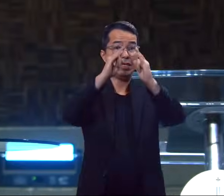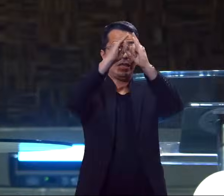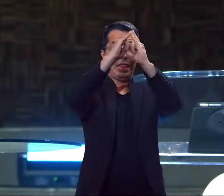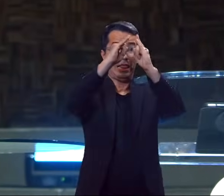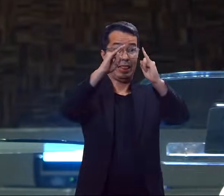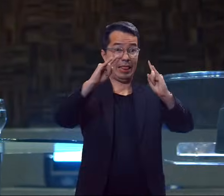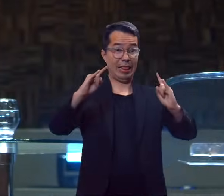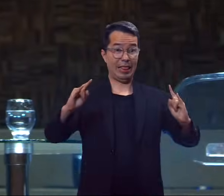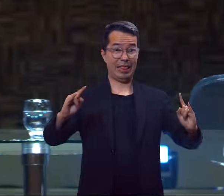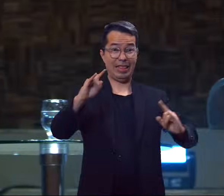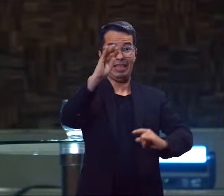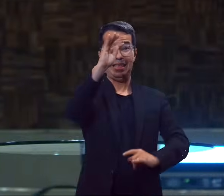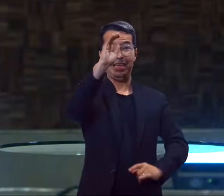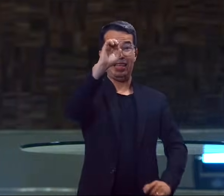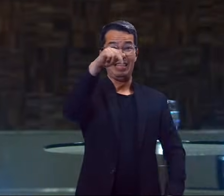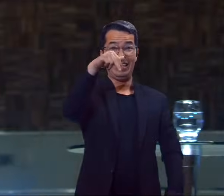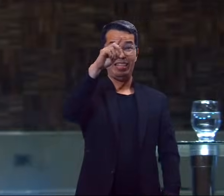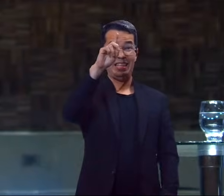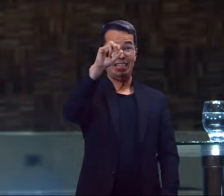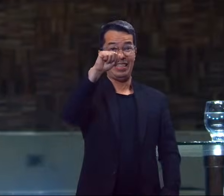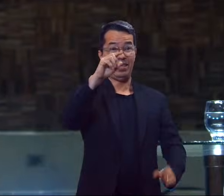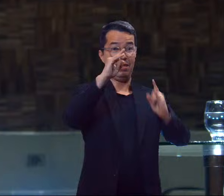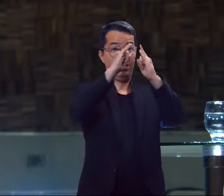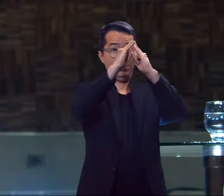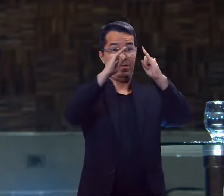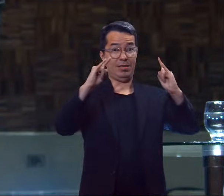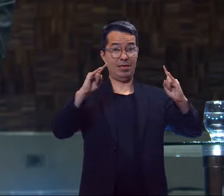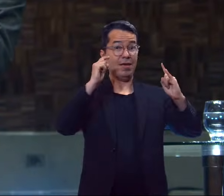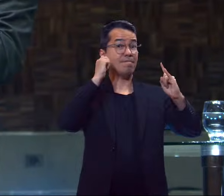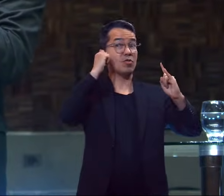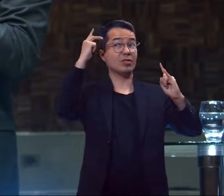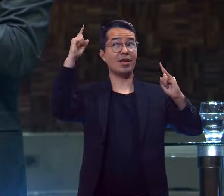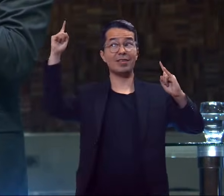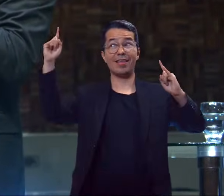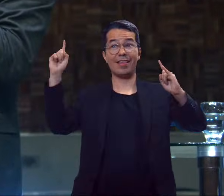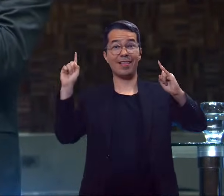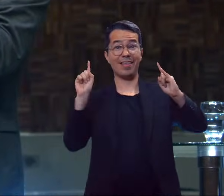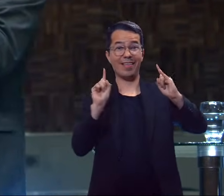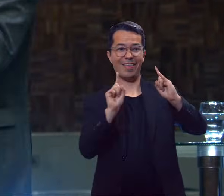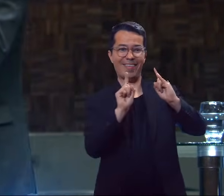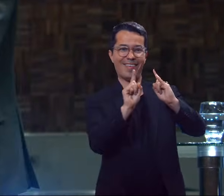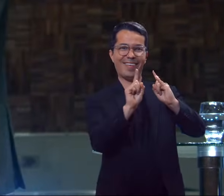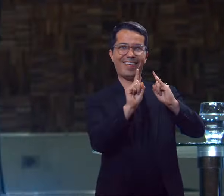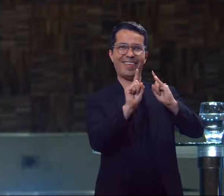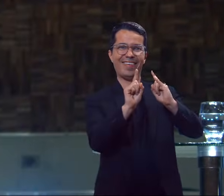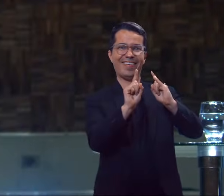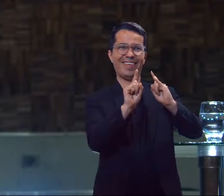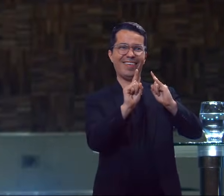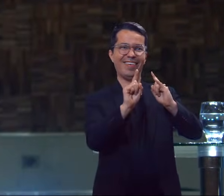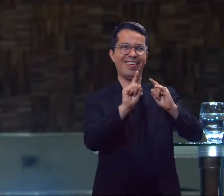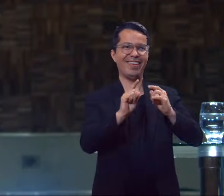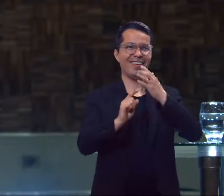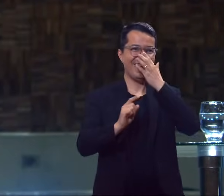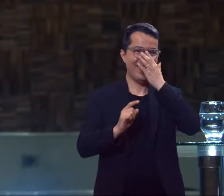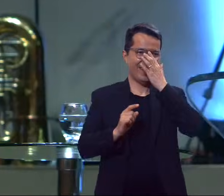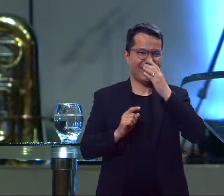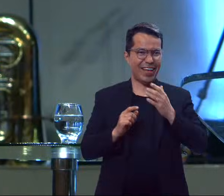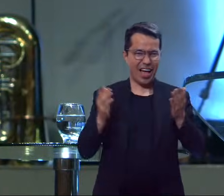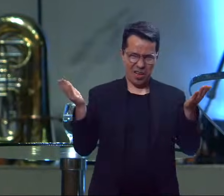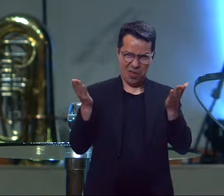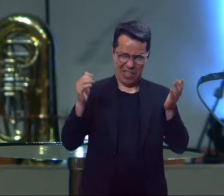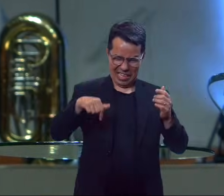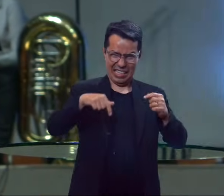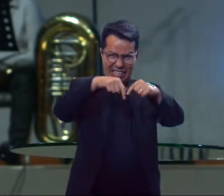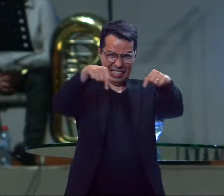encontro. Era uma tenda de oração. Hoje a gente tem sala de oração. Moisés já tinha inventado faz tempo a sala, tá? Ele vai